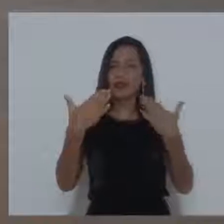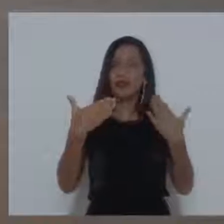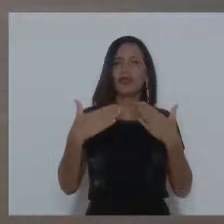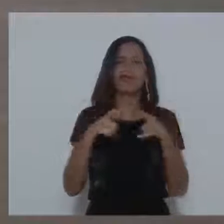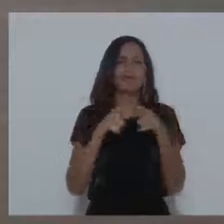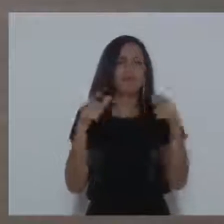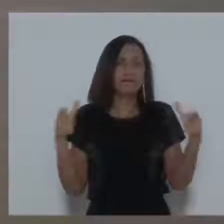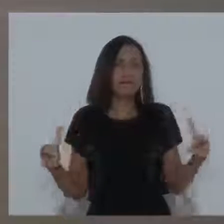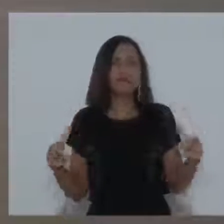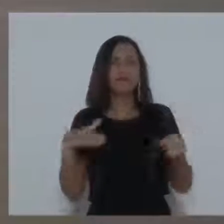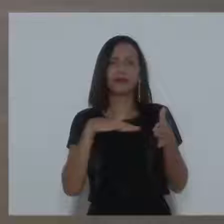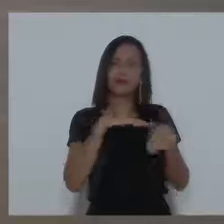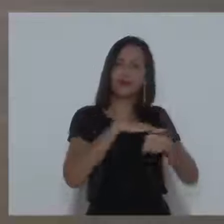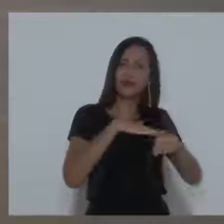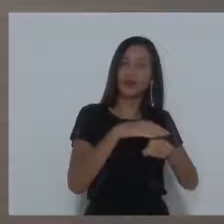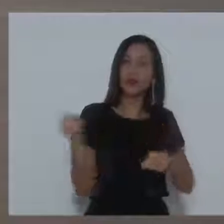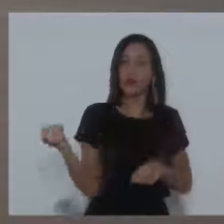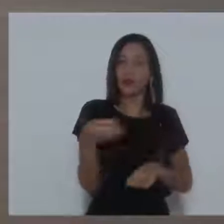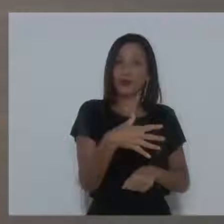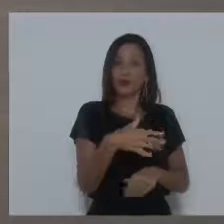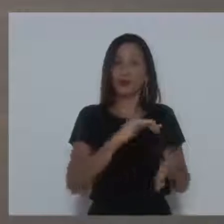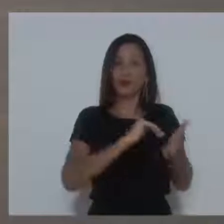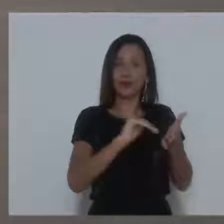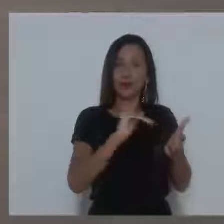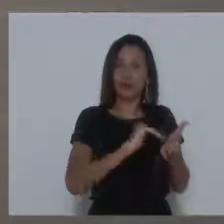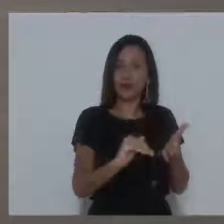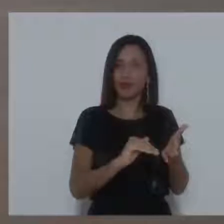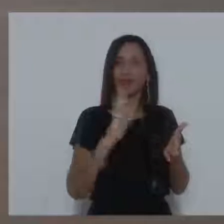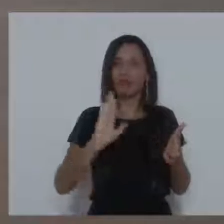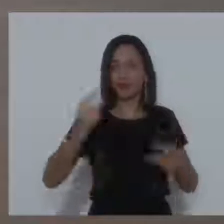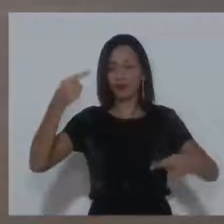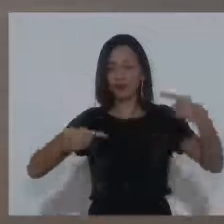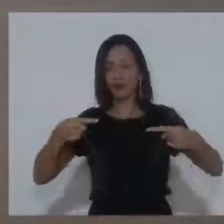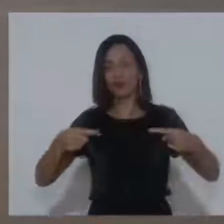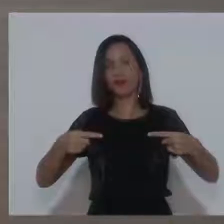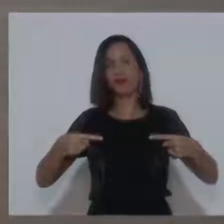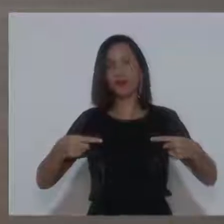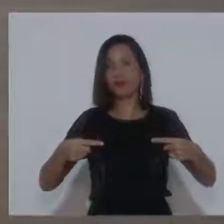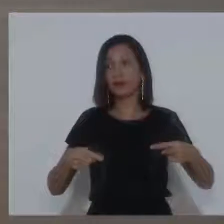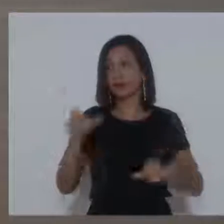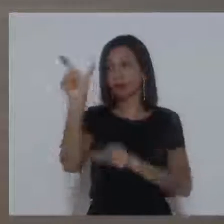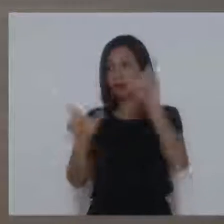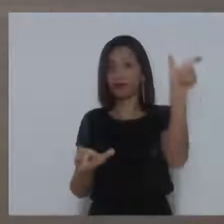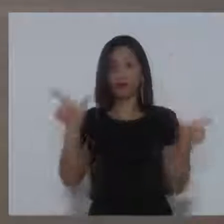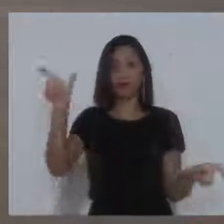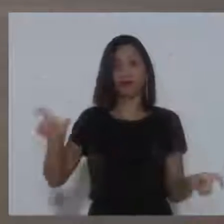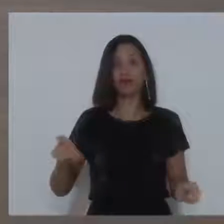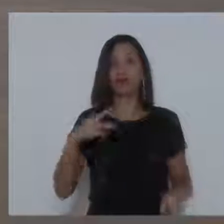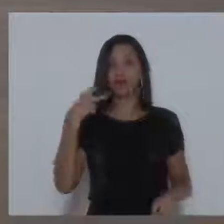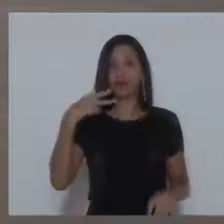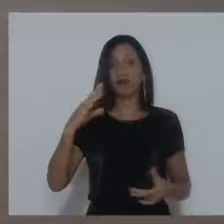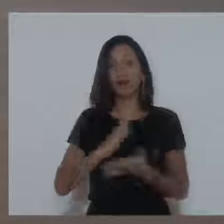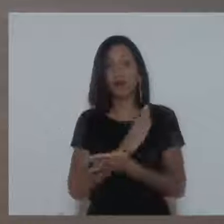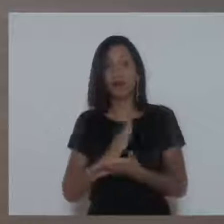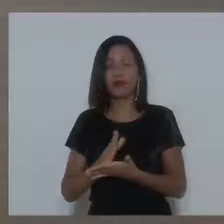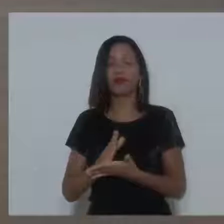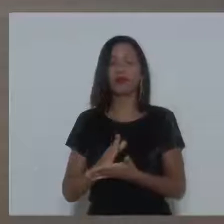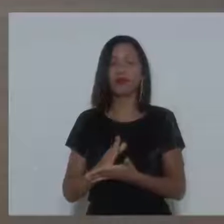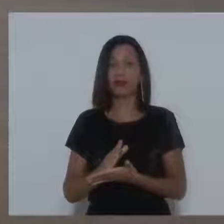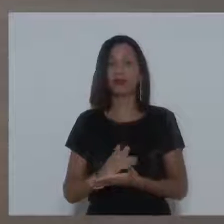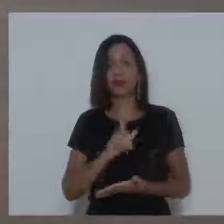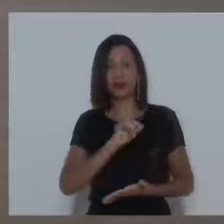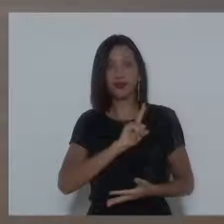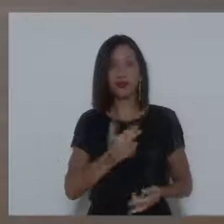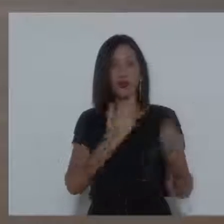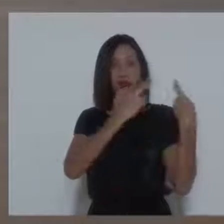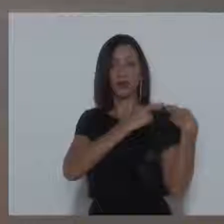novo secretário, falando um pouco sobre o PDUI, que já foi discutido nessa casa por alguns vereadores. Ele teve com o promotor, que é responsável por essa